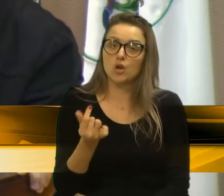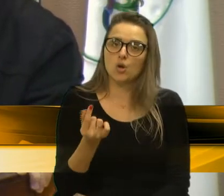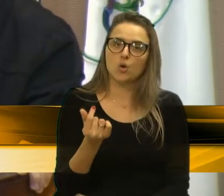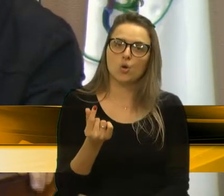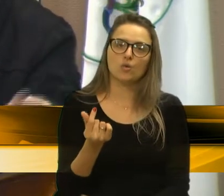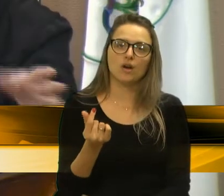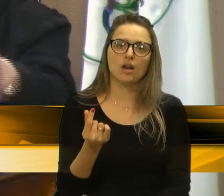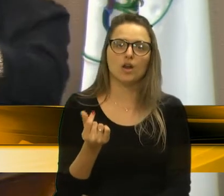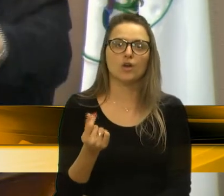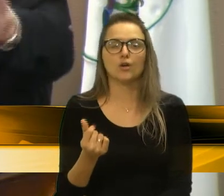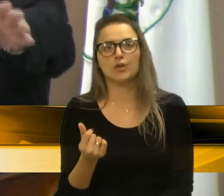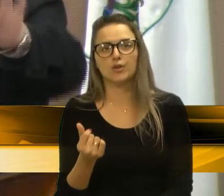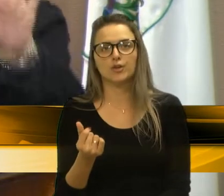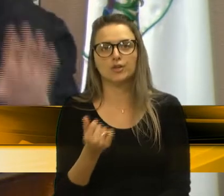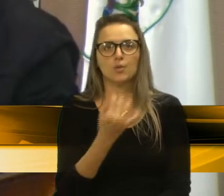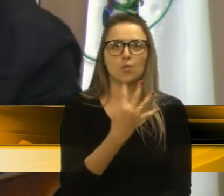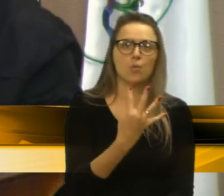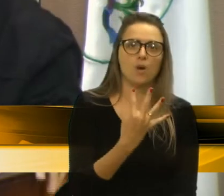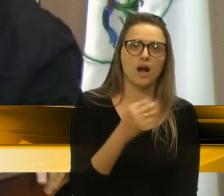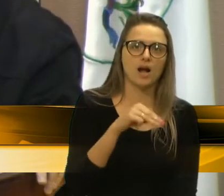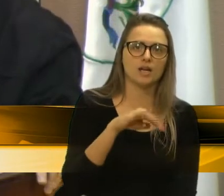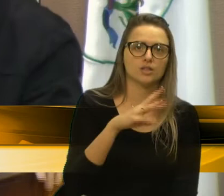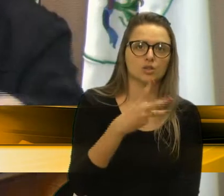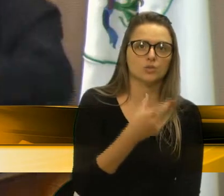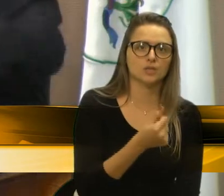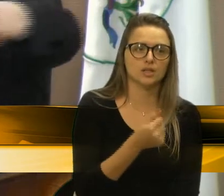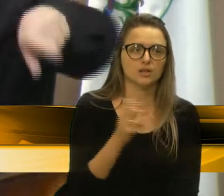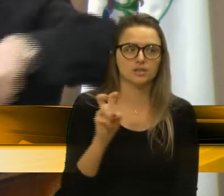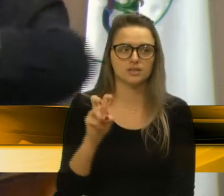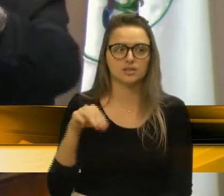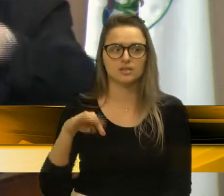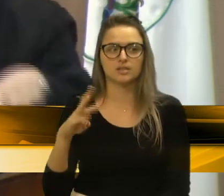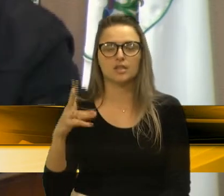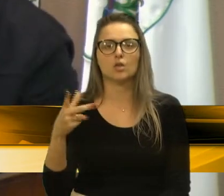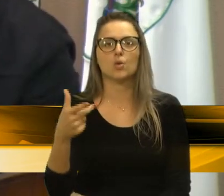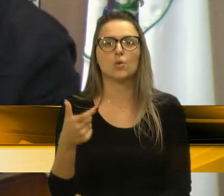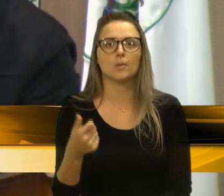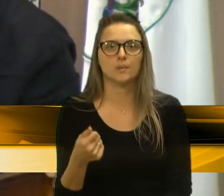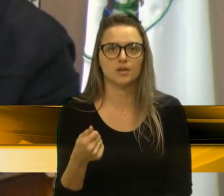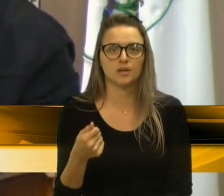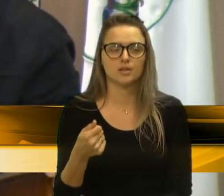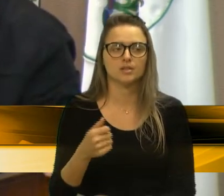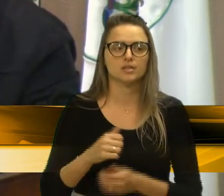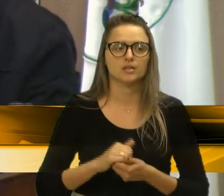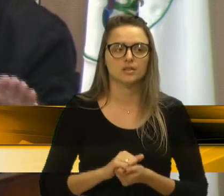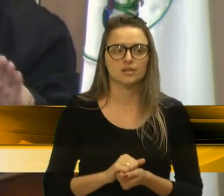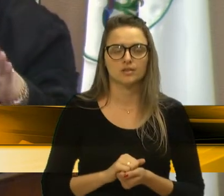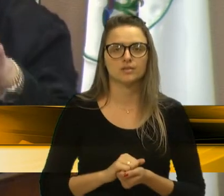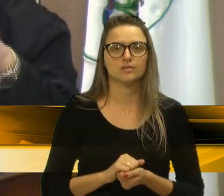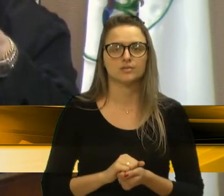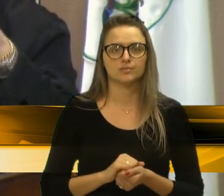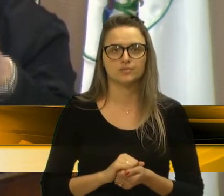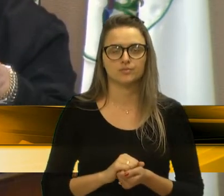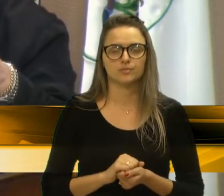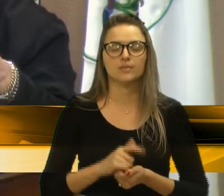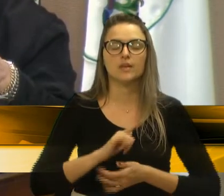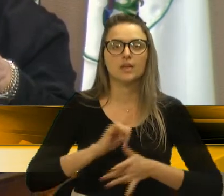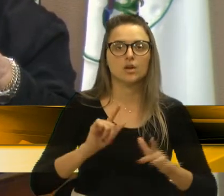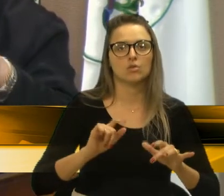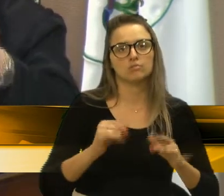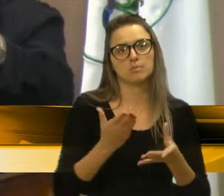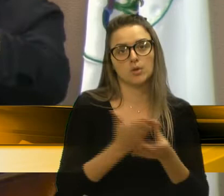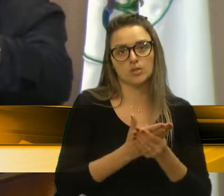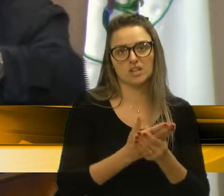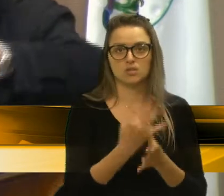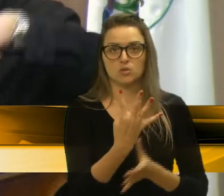teria 4, 5 milhões, eu calculo hoje, para fazer a infraestrutura da área remanescente. Veja que uma ação de 4, 5